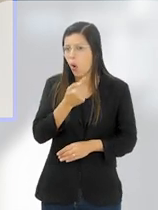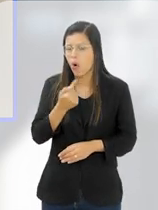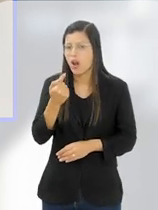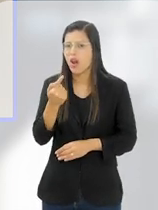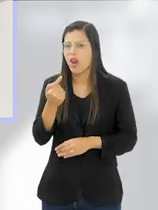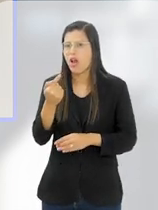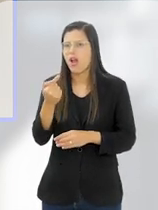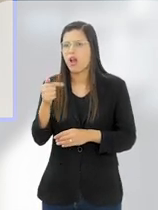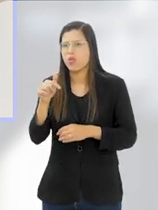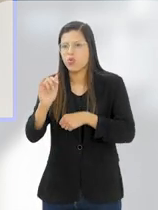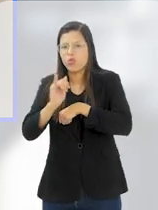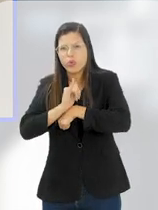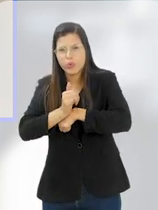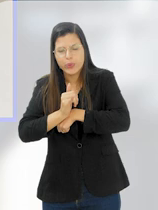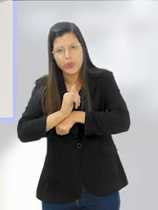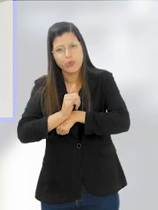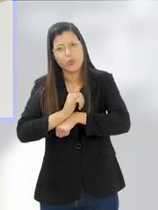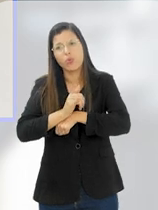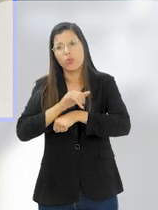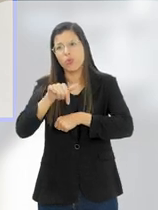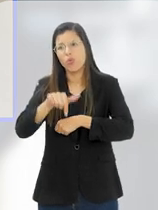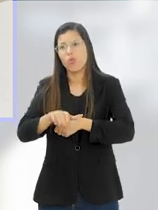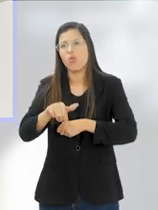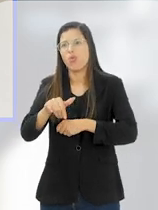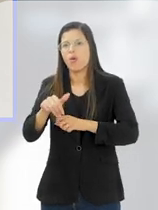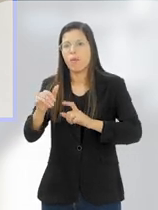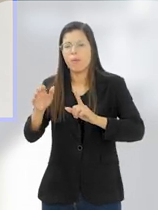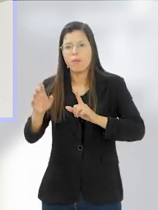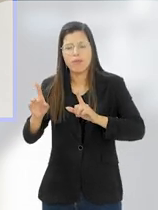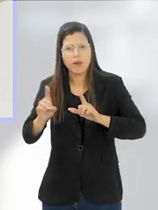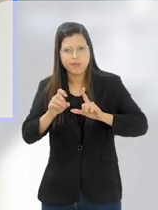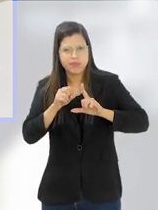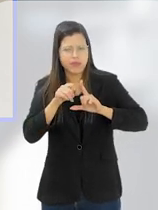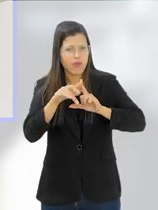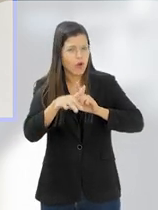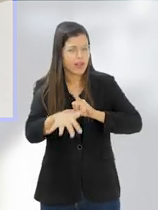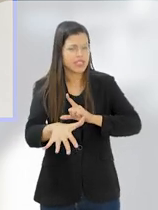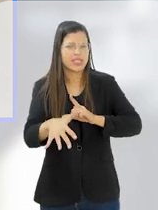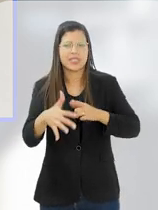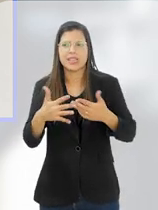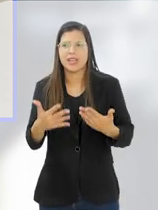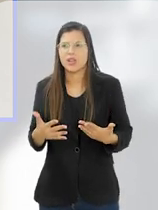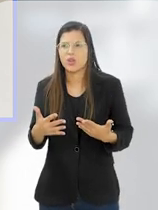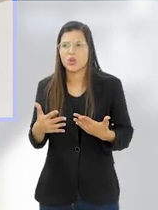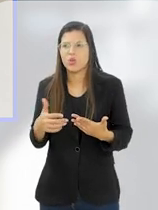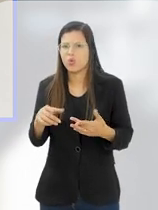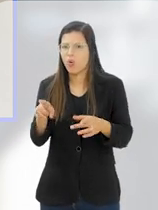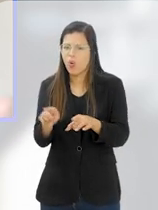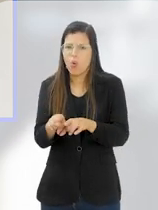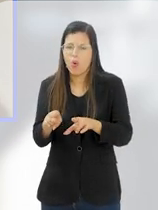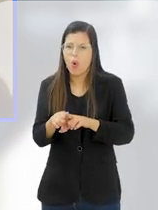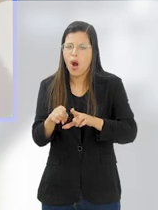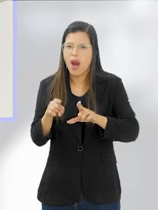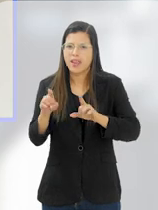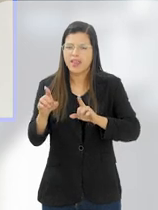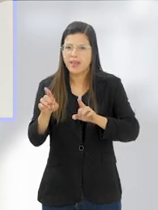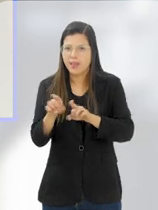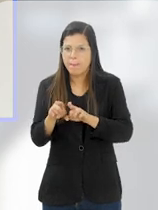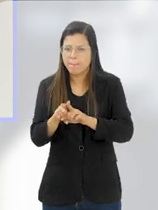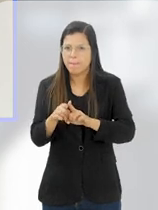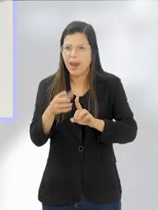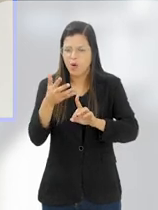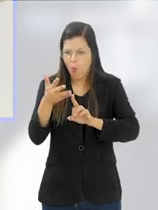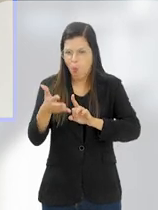os blogueiros imbecis e os publicitários e os influenciadores e os coaches do mal,